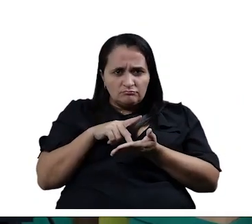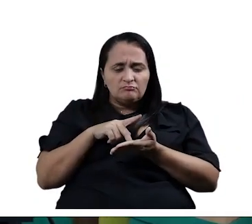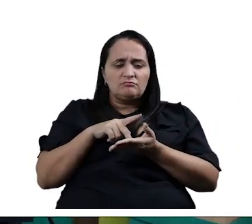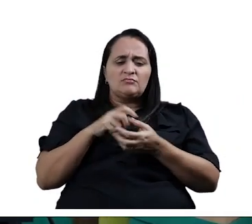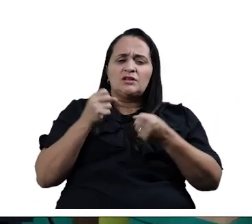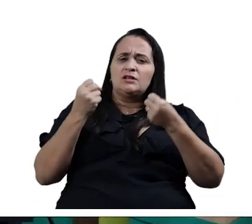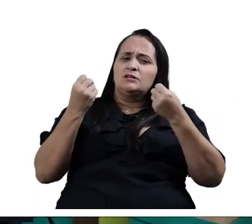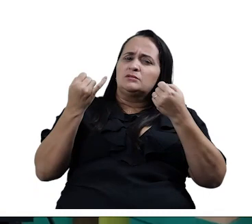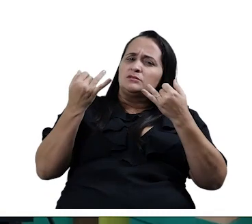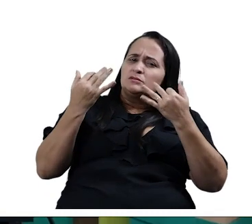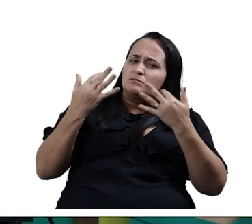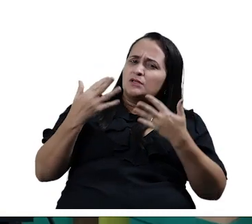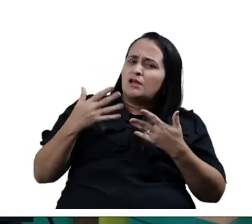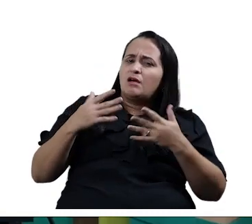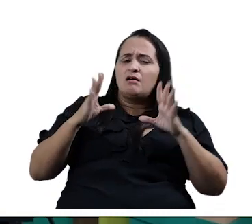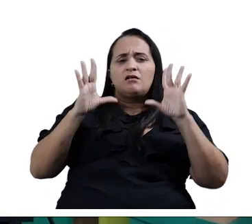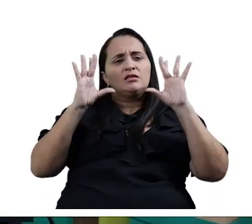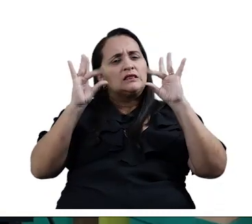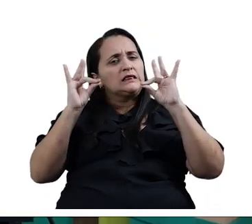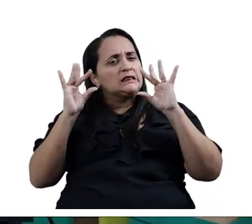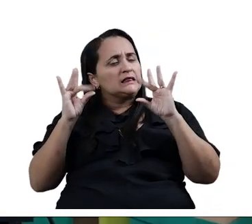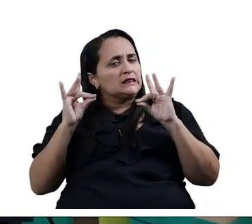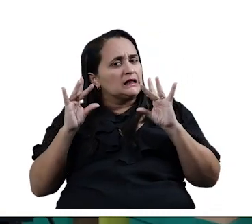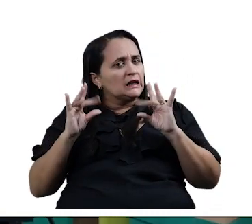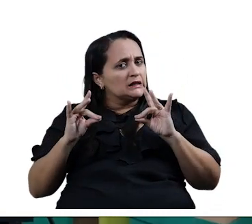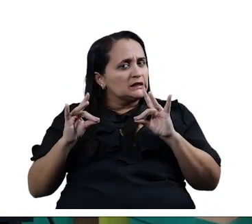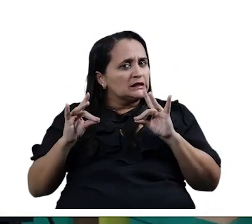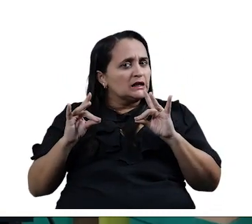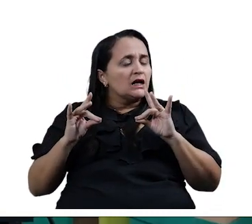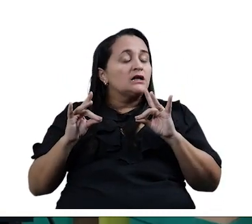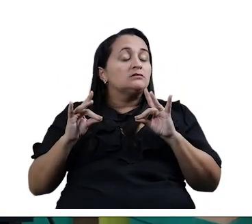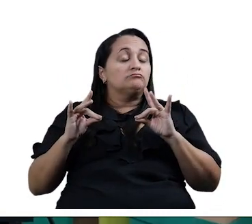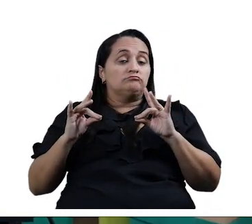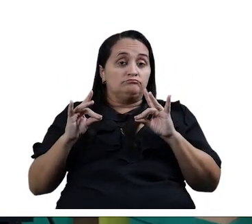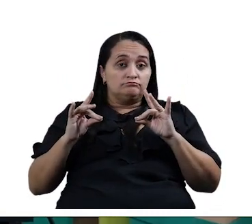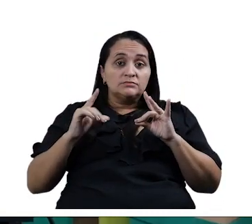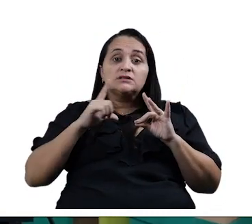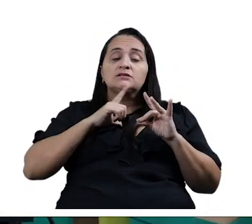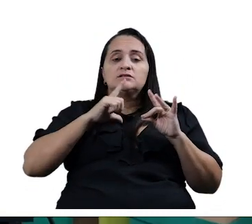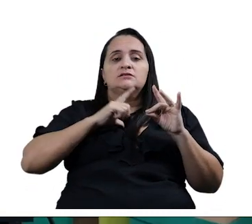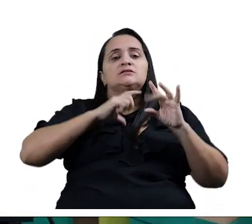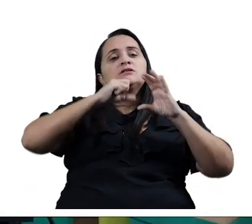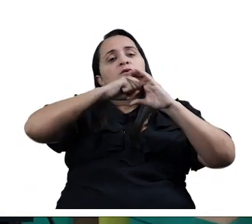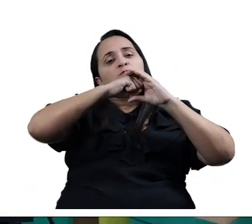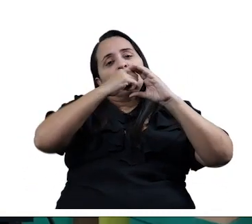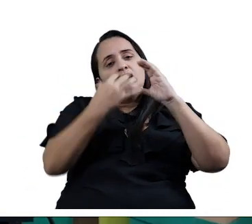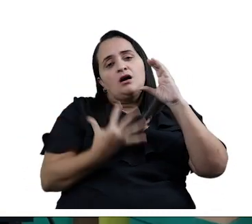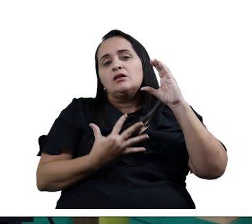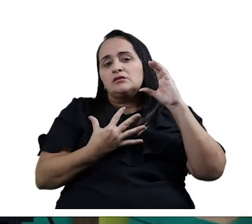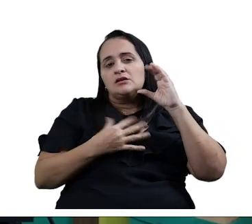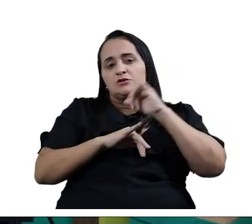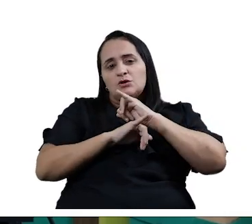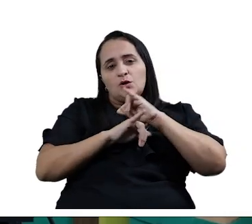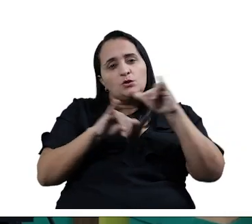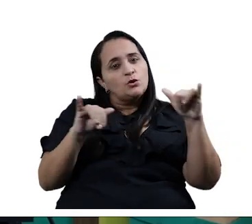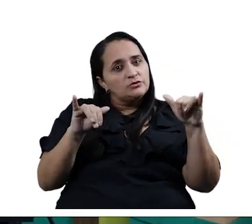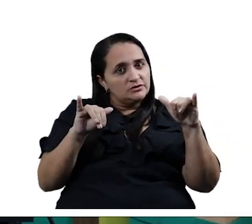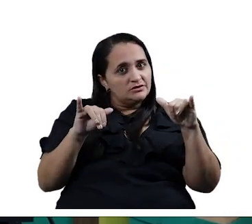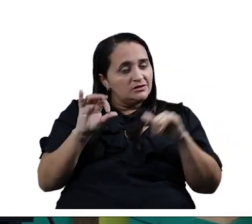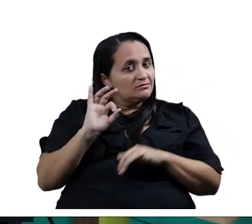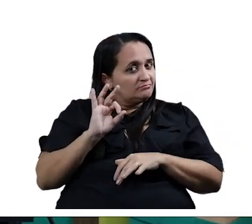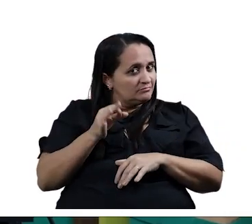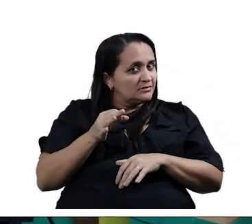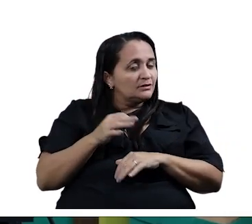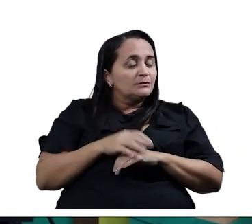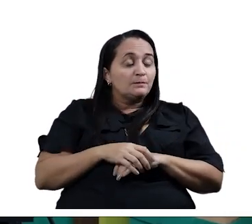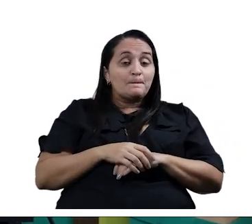e narrar, contar detalhes, esse texto ele vai ter uma característica de notícia,